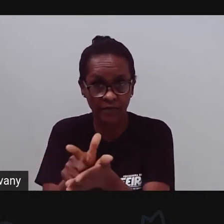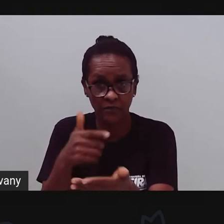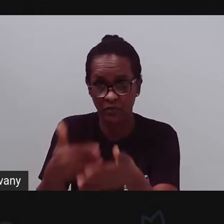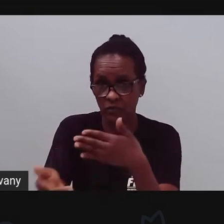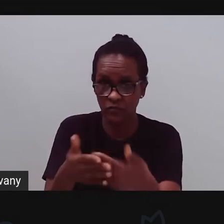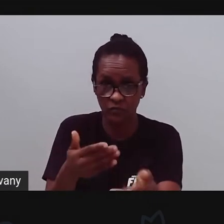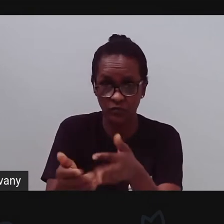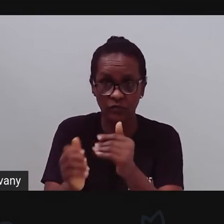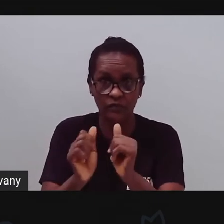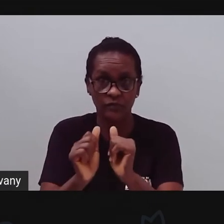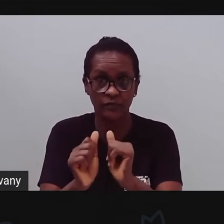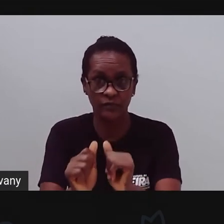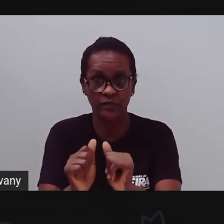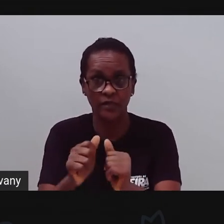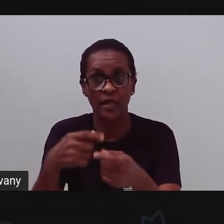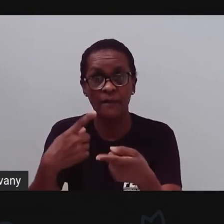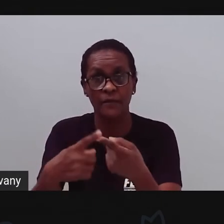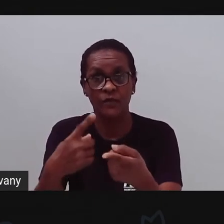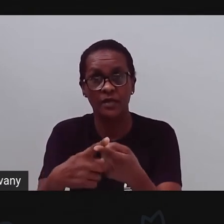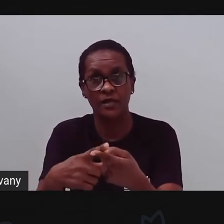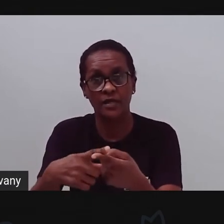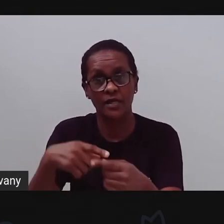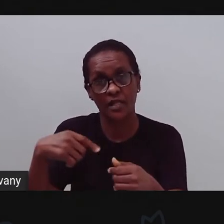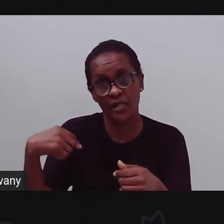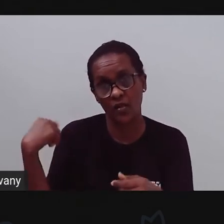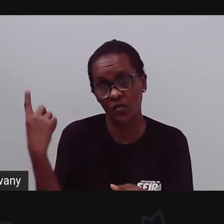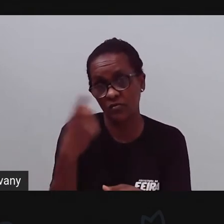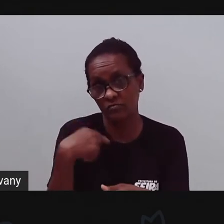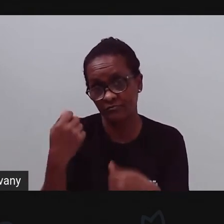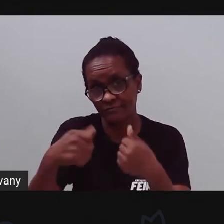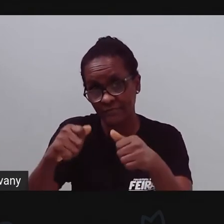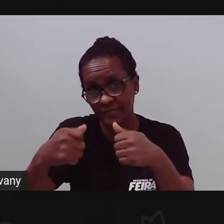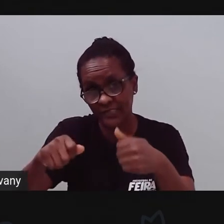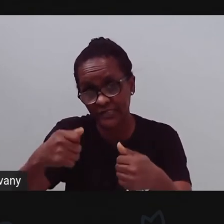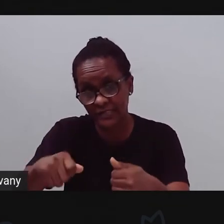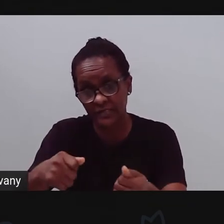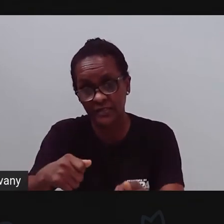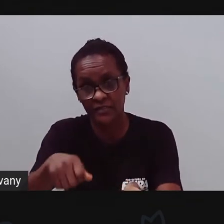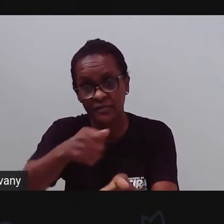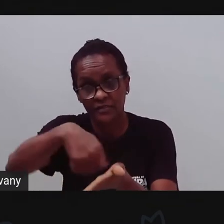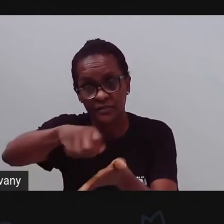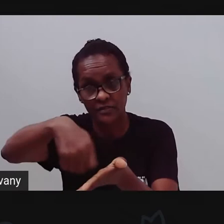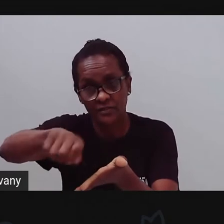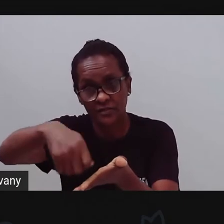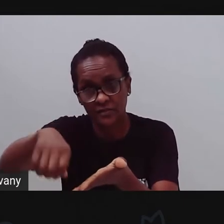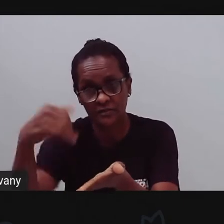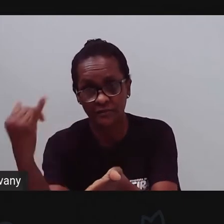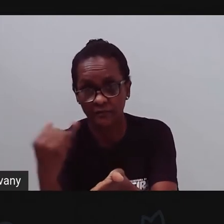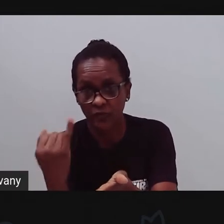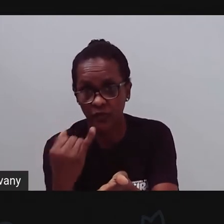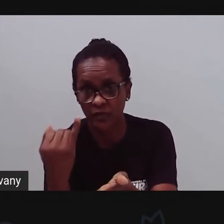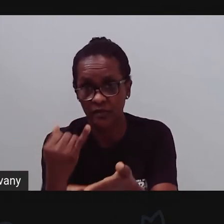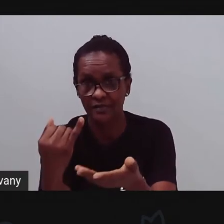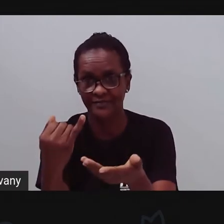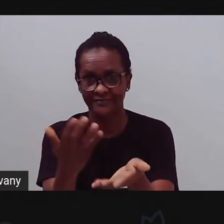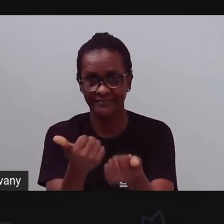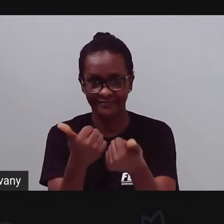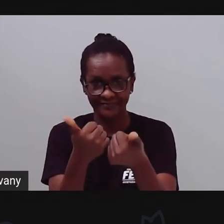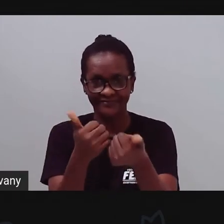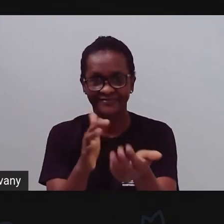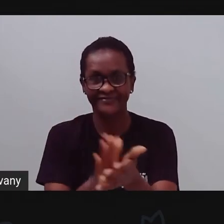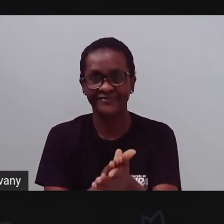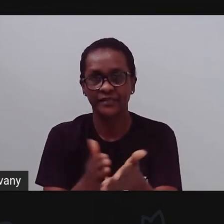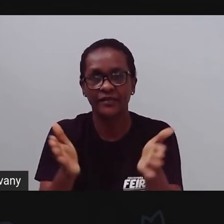aí porque a gente vai precisar fazer uns registros nessas vão precisar escrever algumas coisas tá bom na aula de hoje